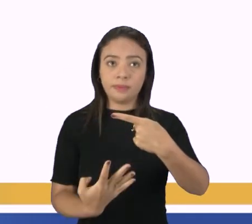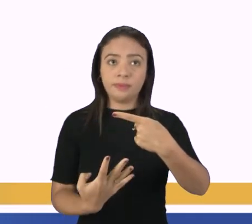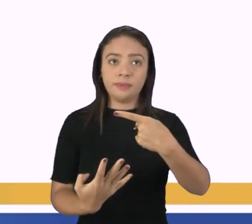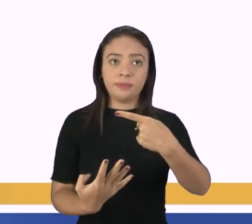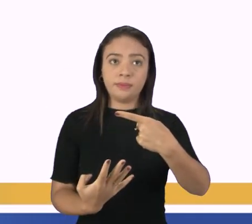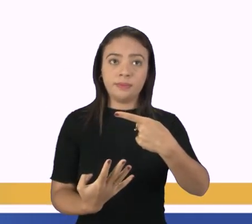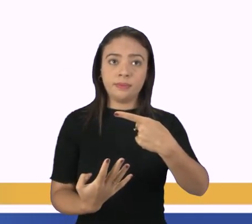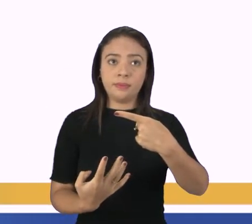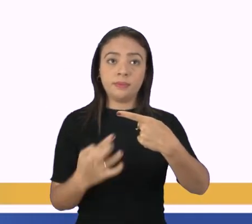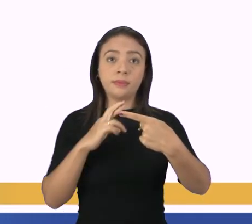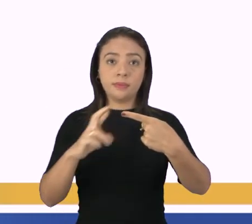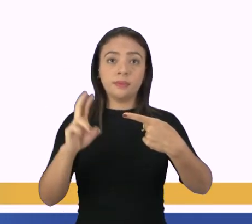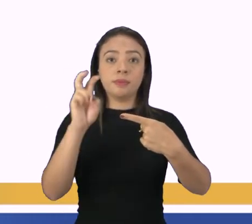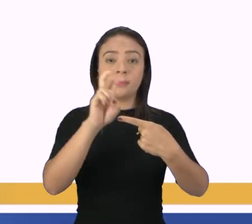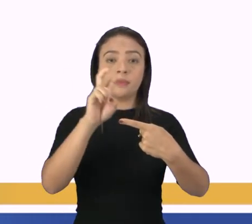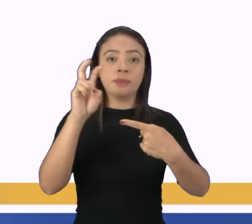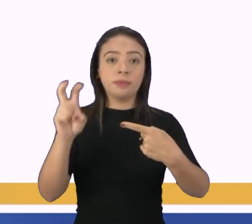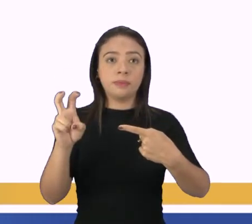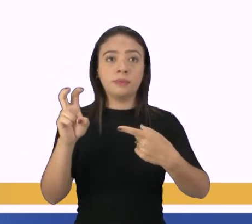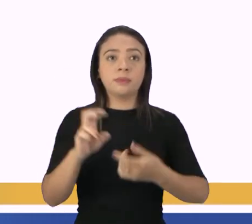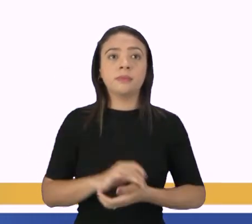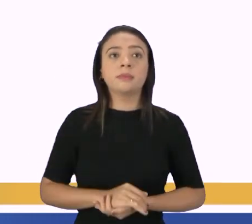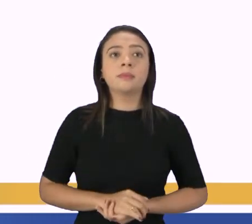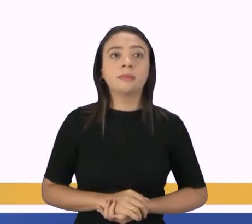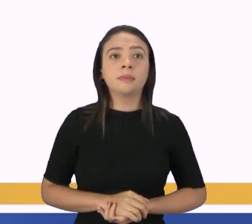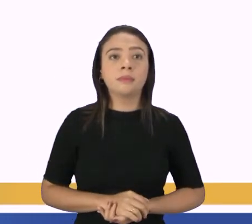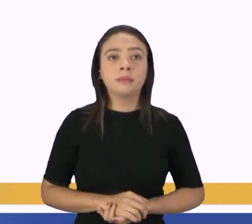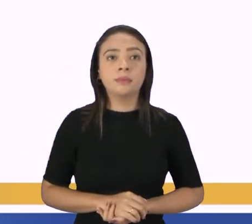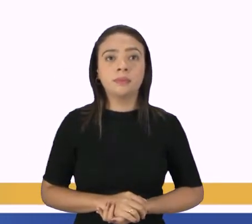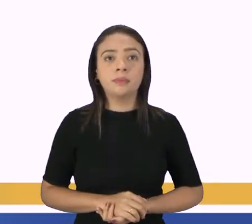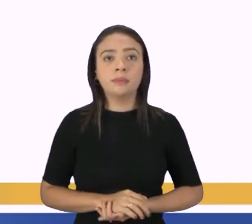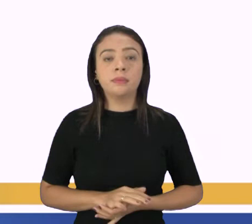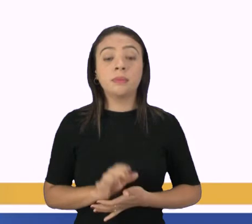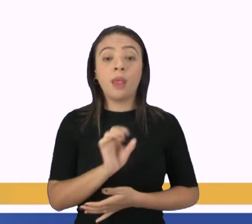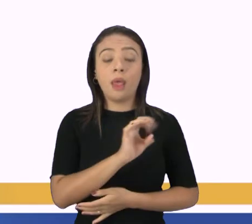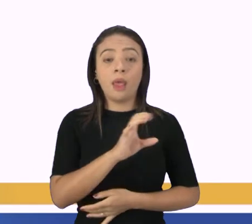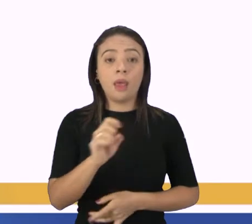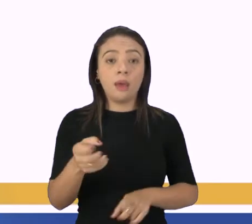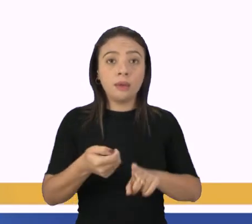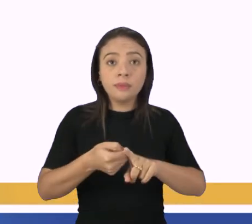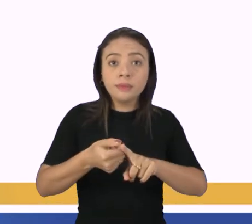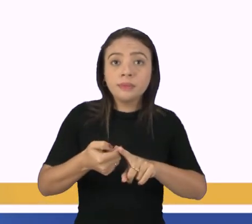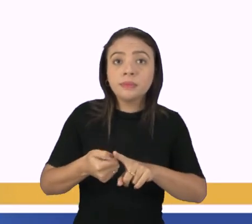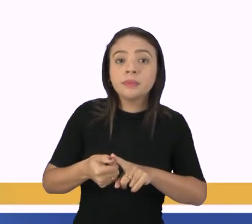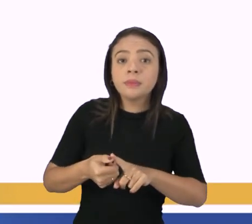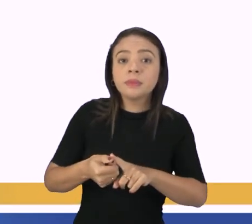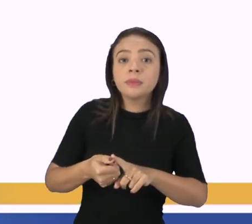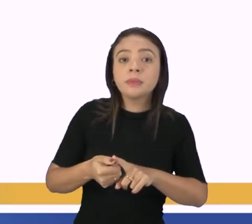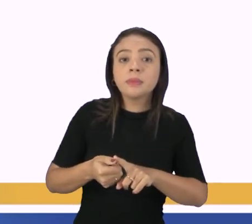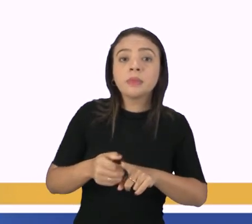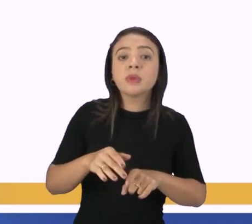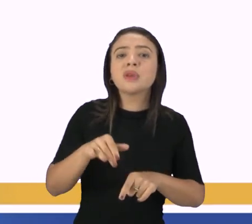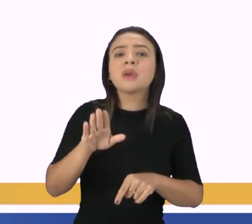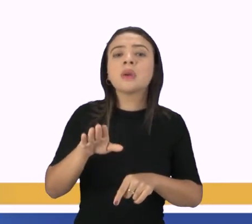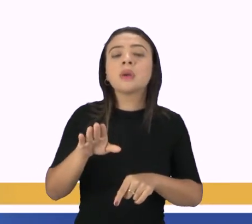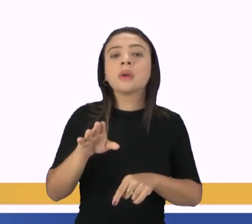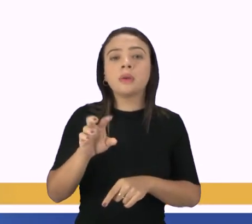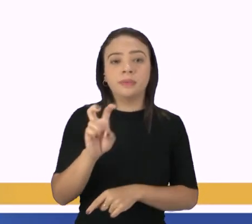220 dividido para 4 vai dar 55. Então, o valor de cada prestação é R$